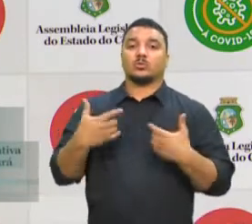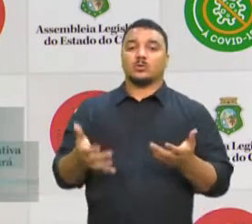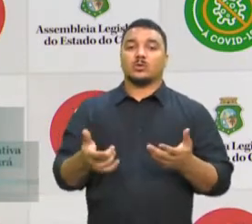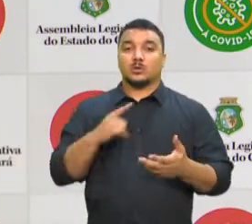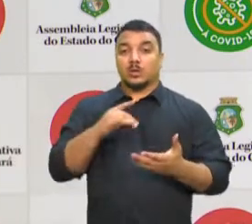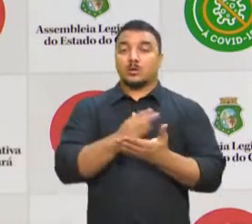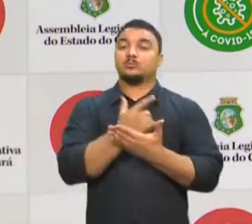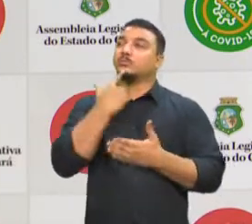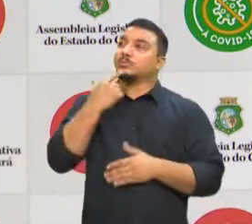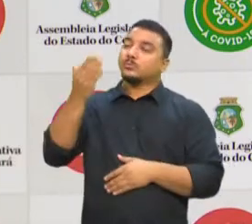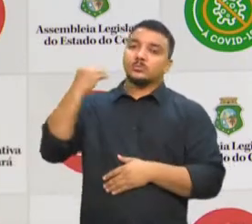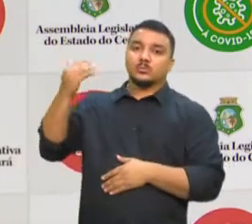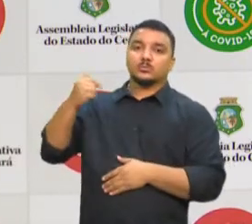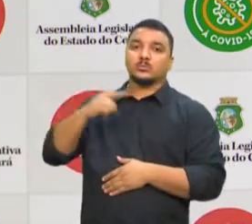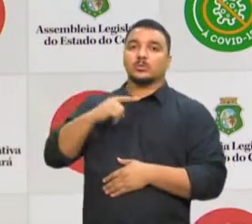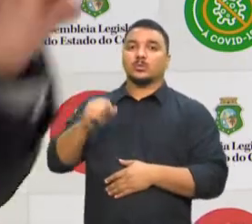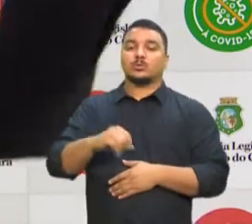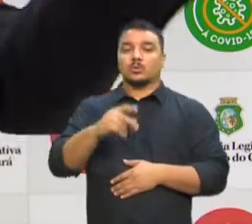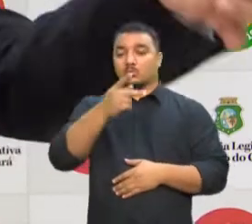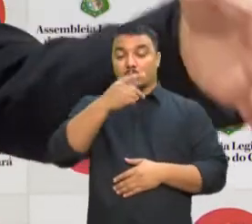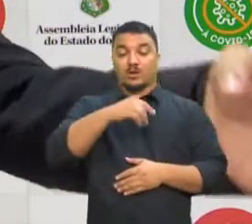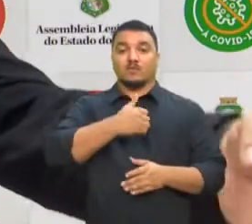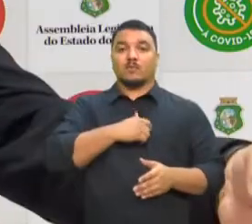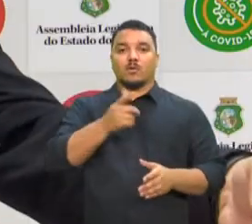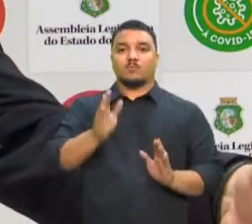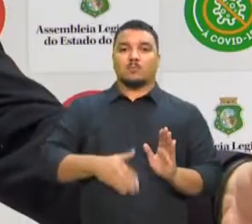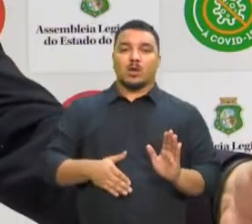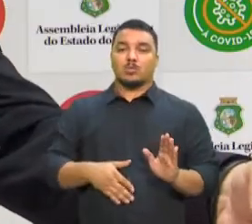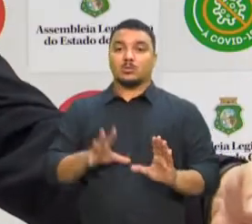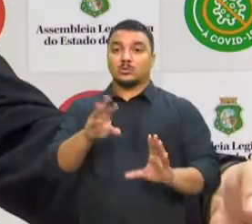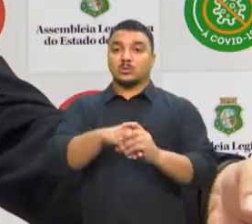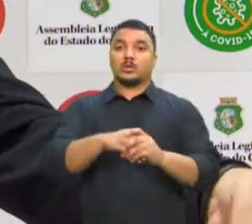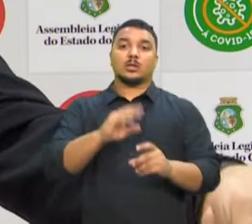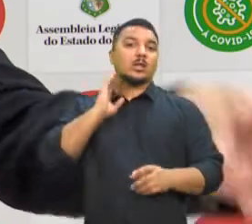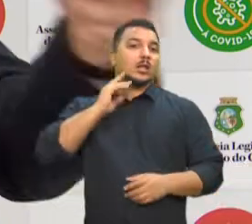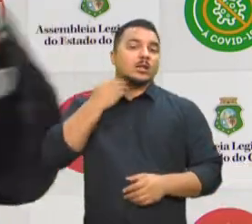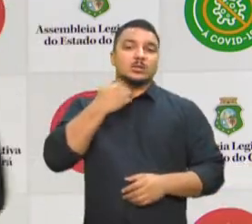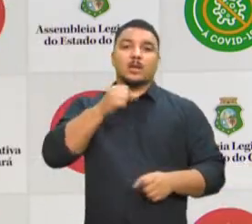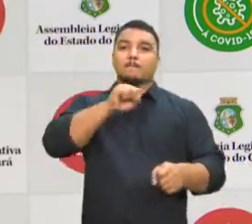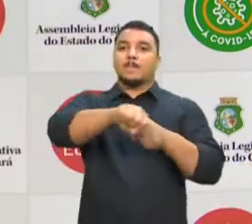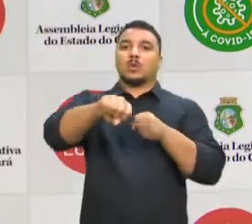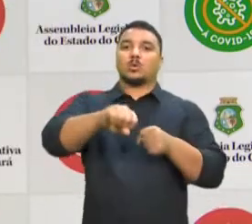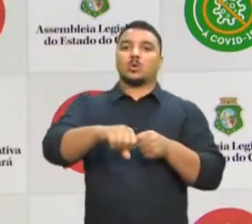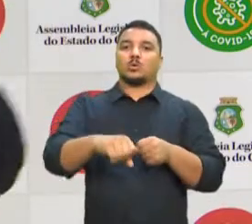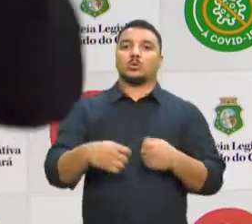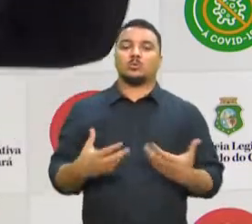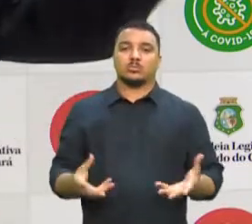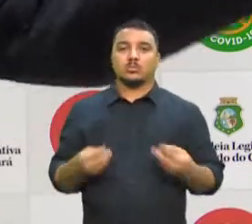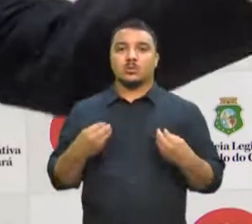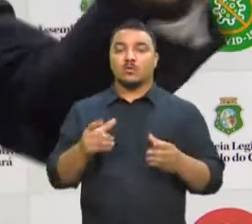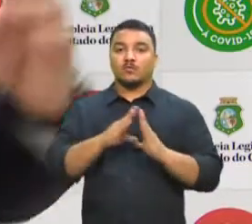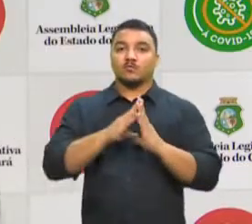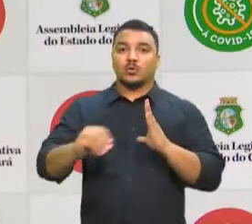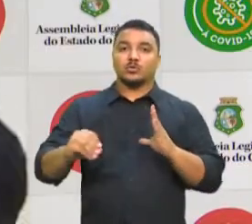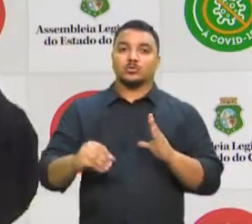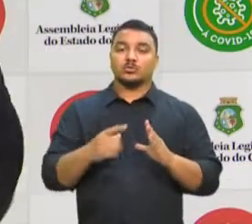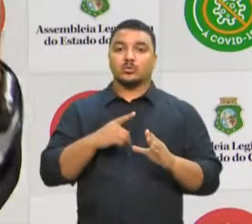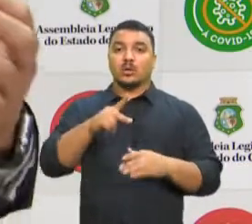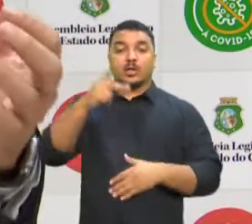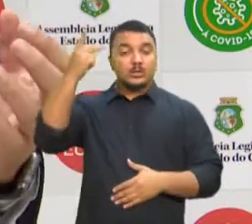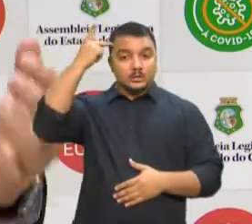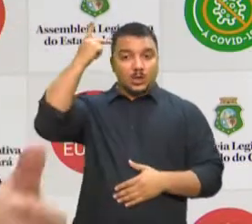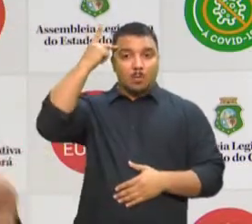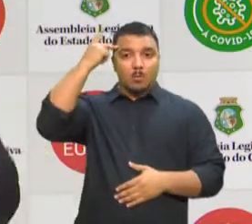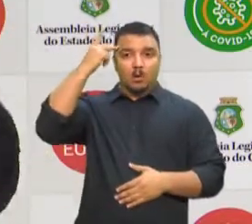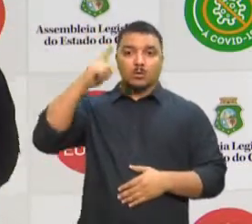dias, um bandido matou um policial dentro da delegacia, né? Aí fugiu e foi para São Paulo. Mas com o